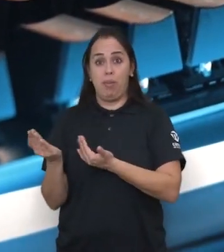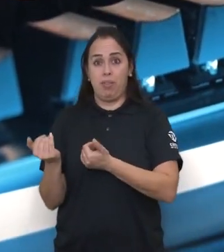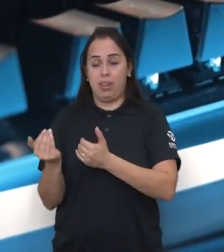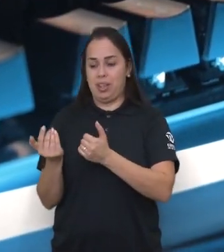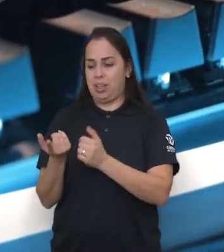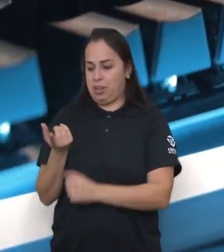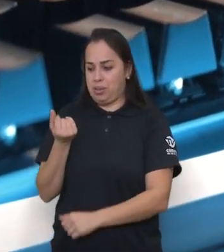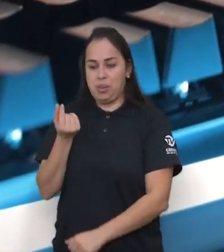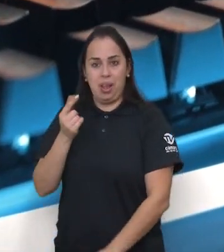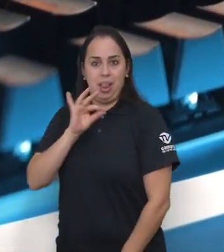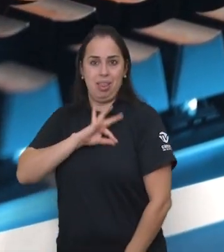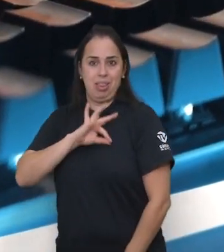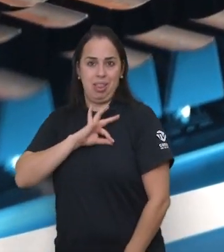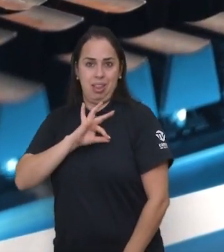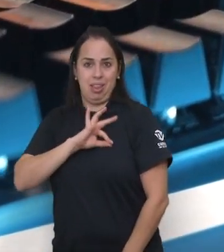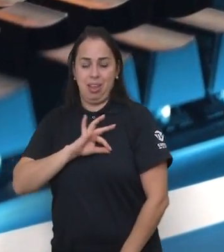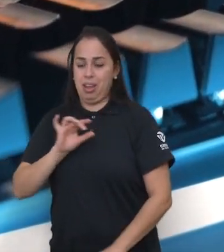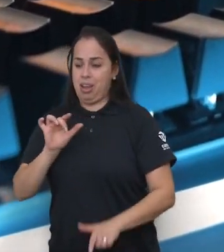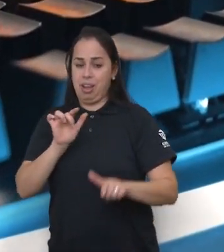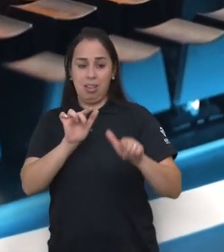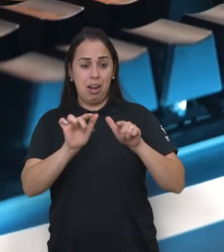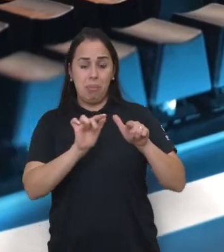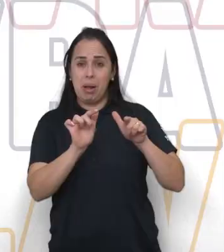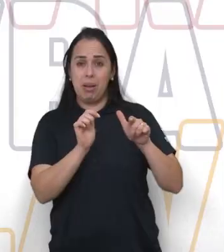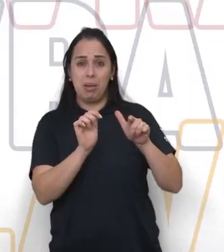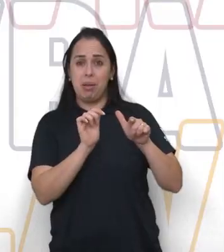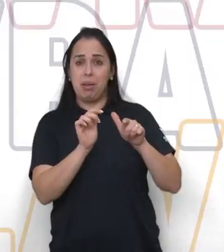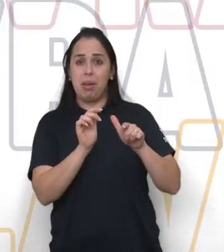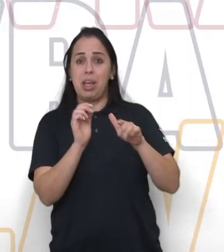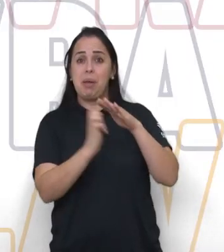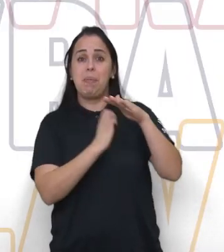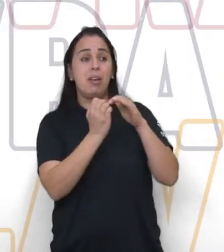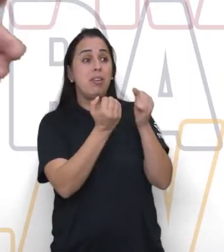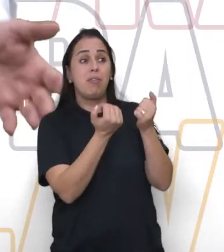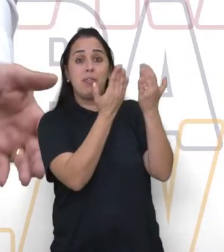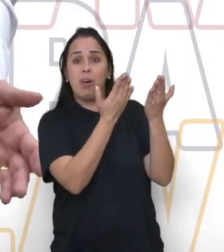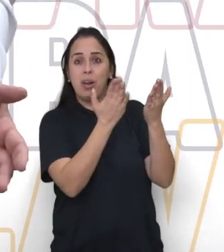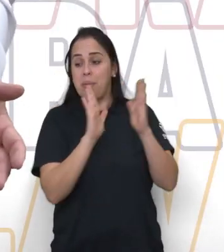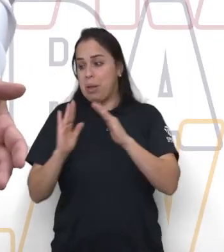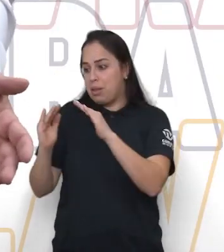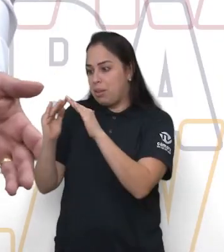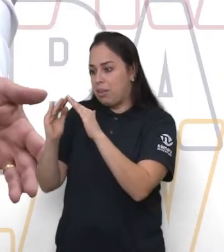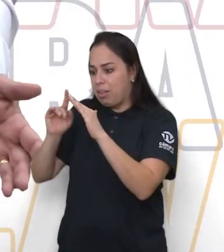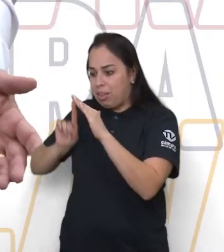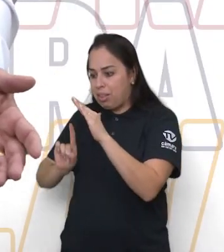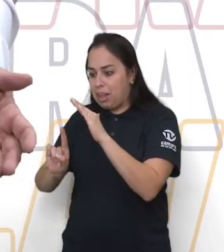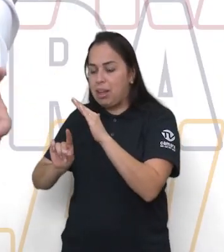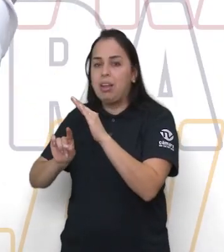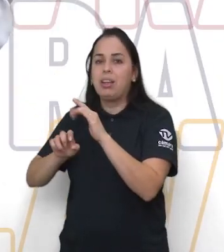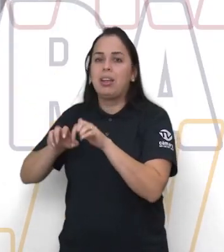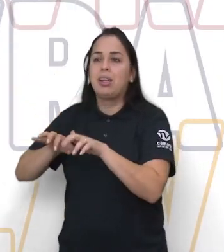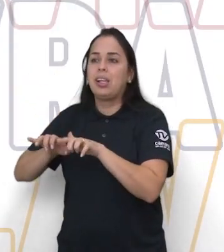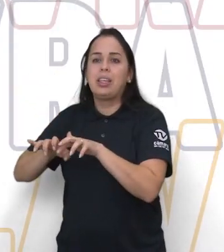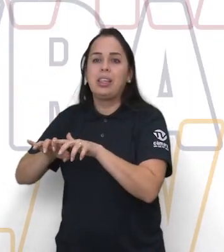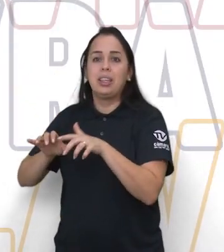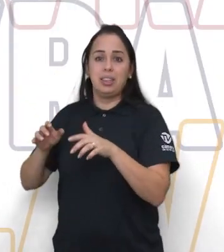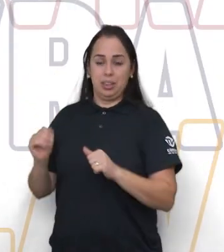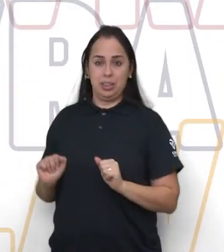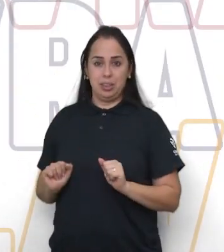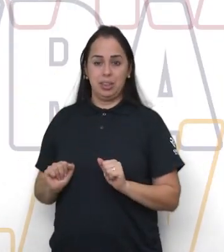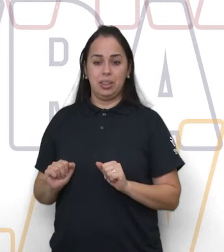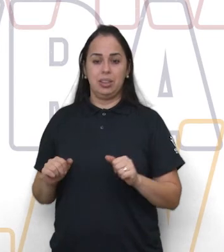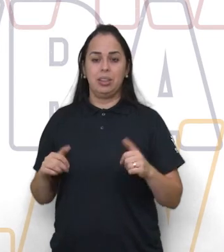maravilhosa que trabalham para empresas europeias de casa aqui no Brasil né